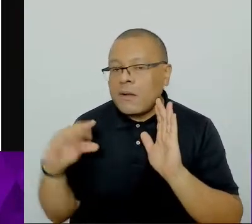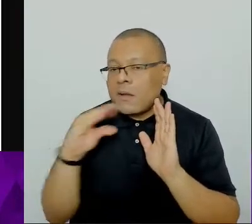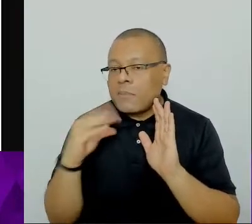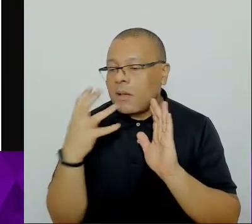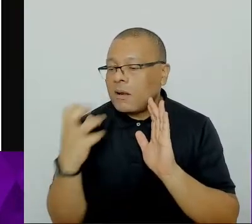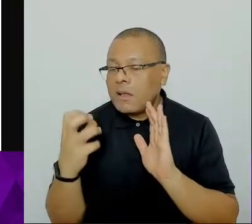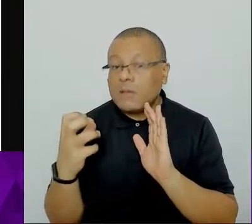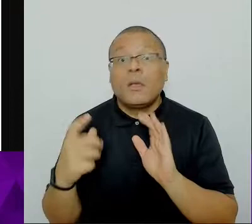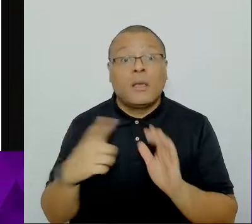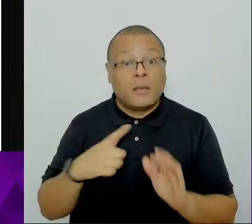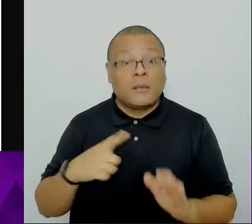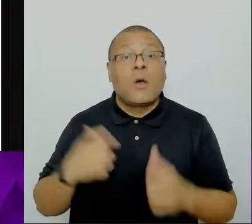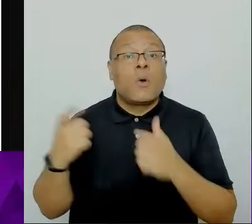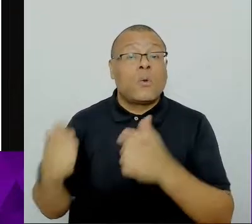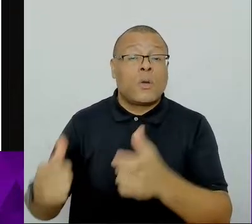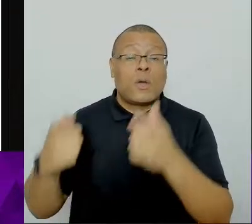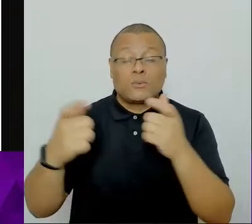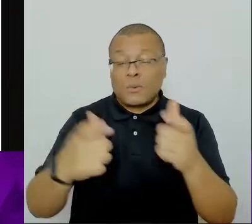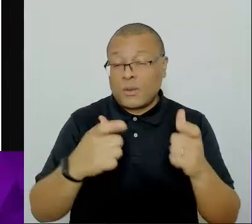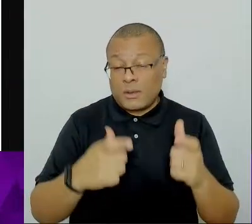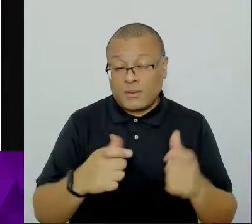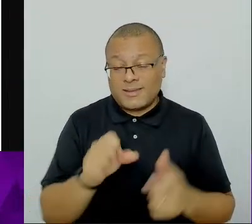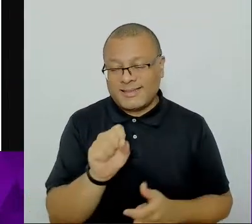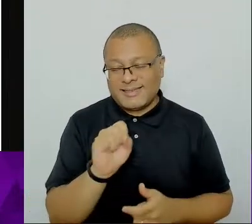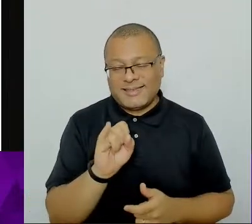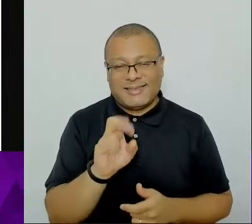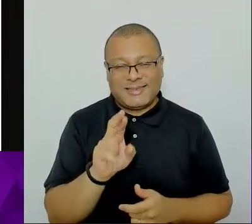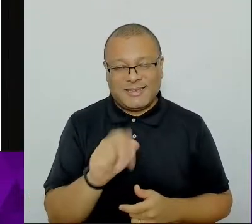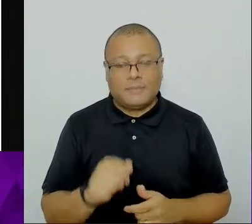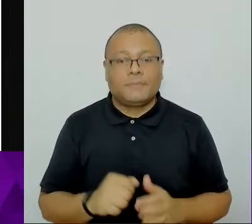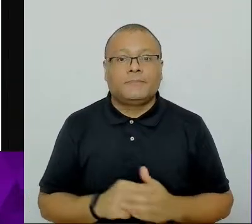eles estão para todo lado, a gente tem